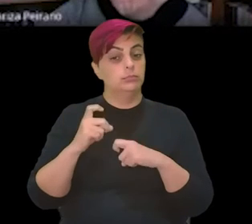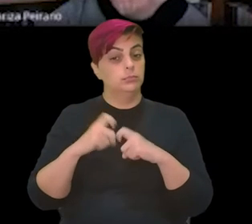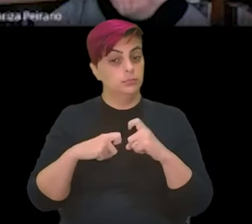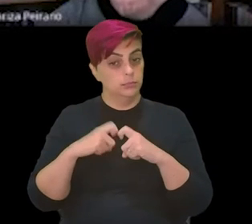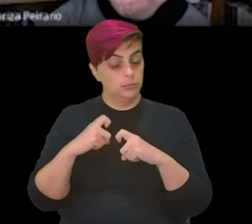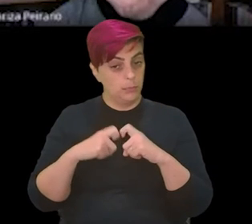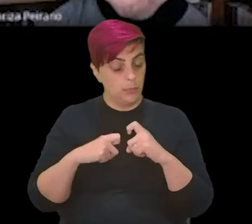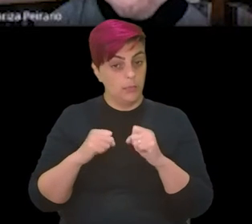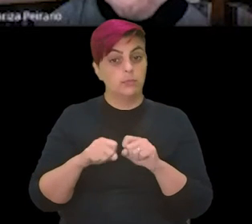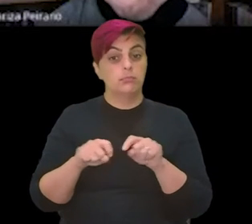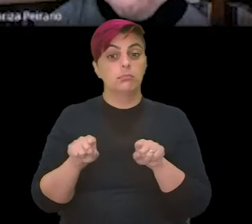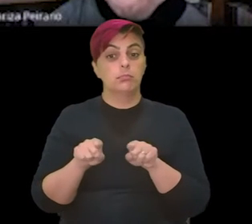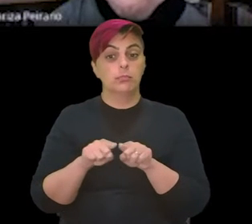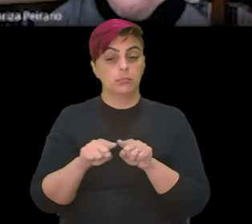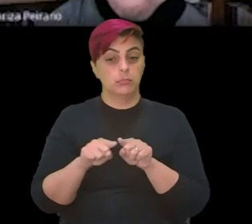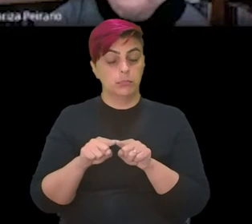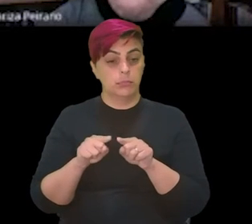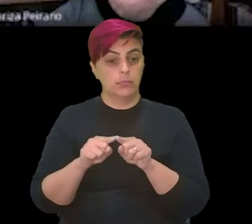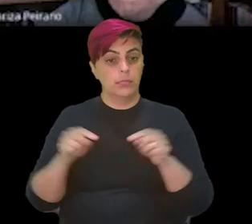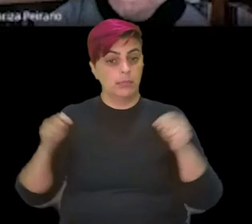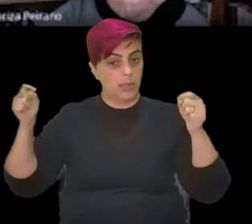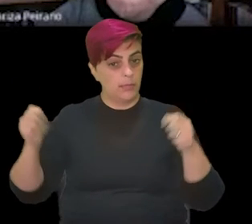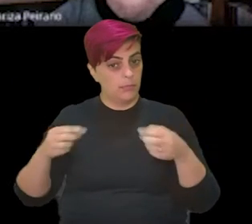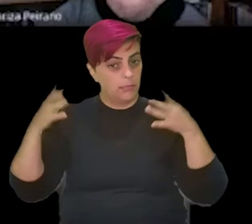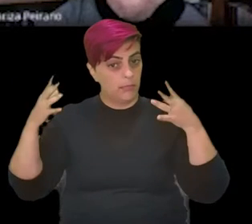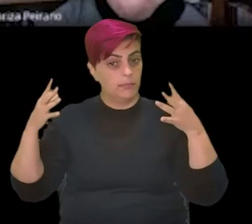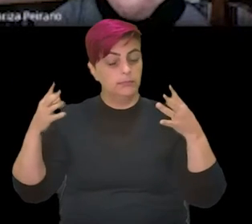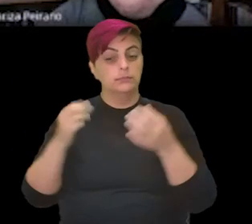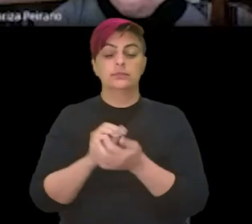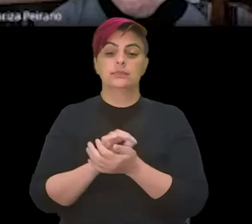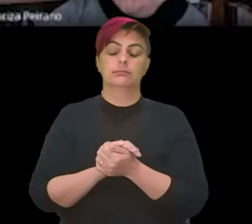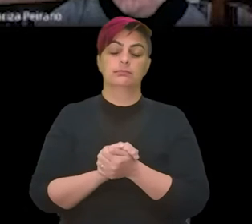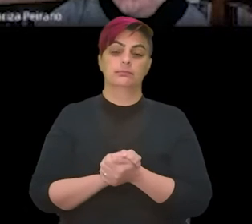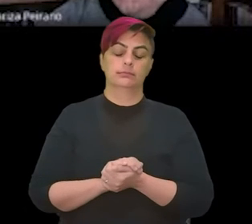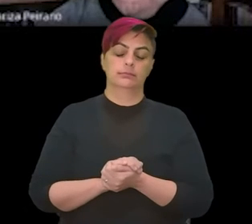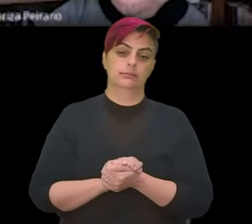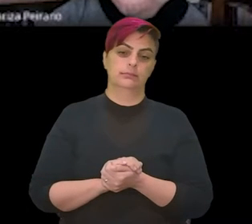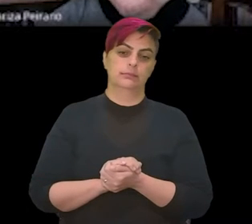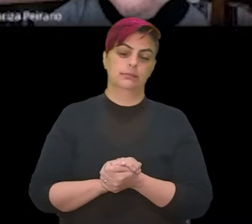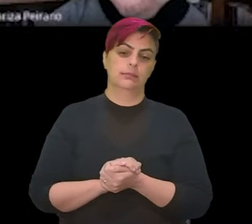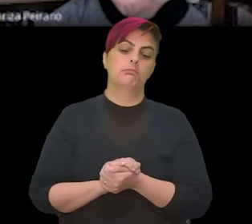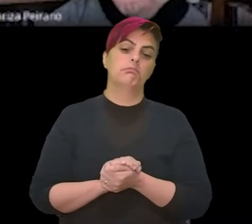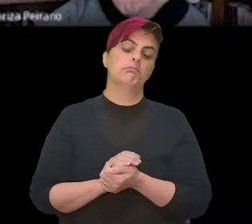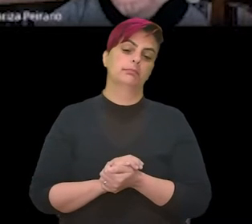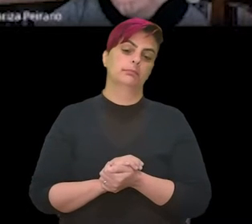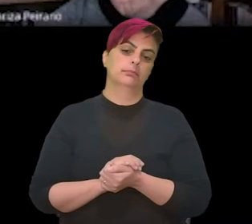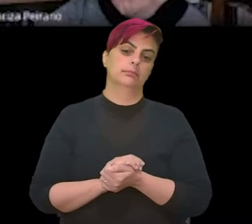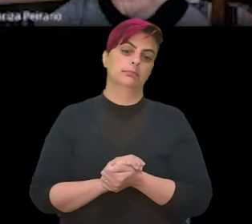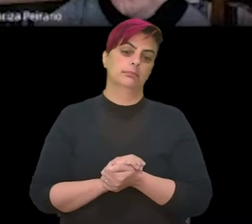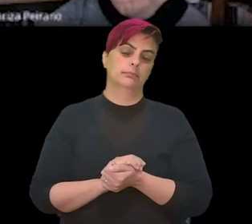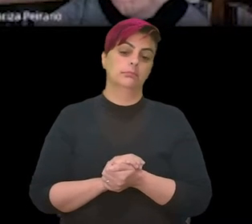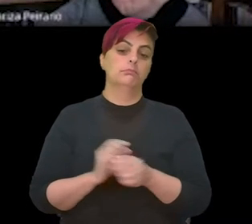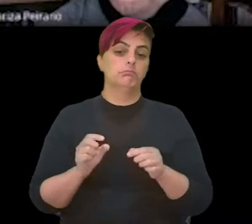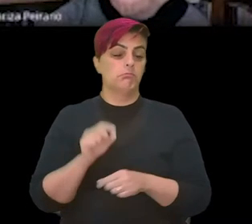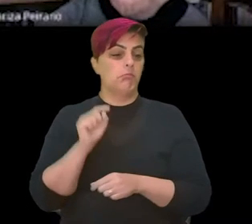a magia que shetlandeses faziam quando ele adoecia. Diz George Stocking que certamente